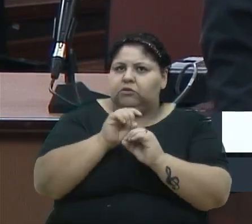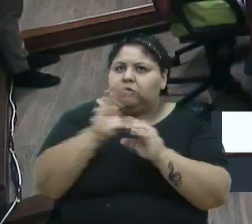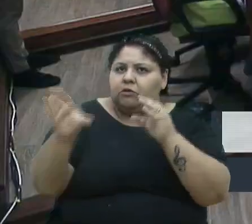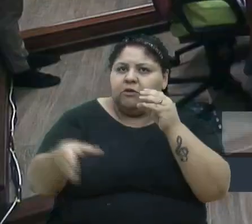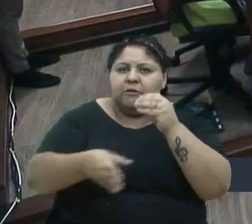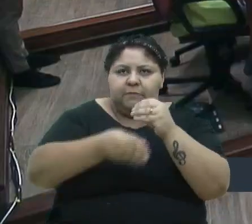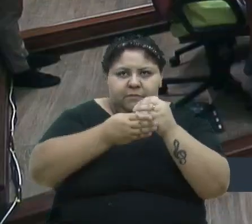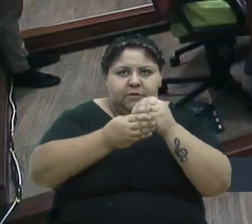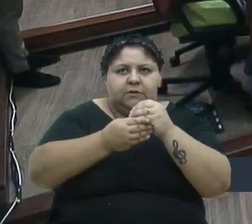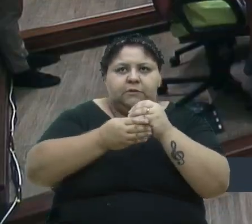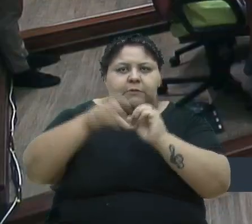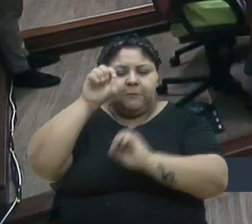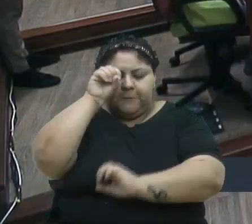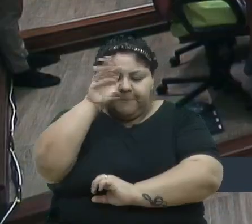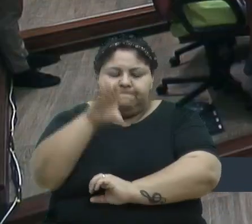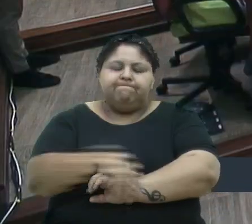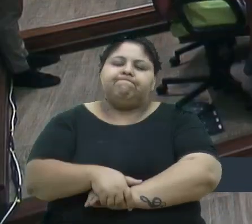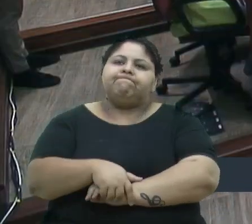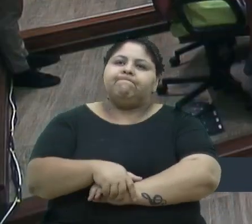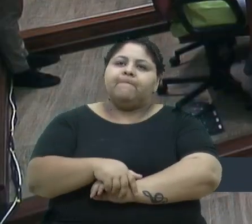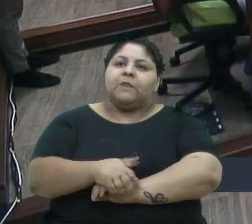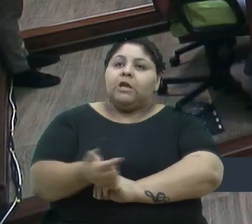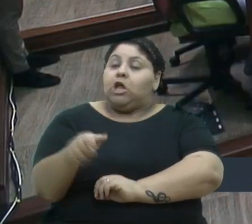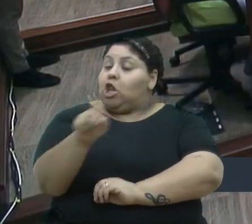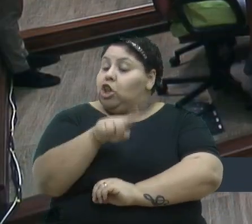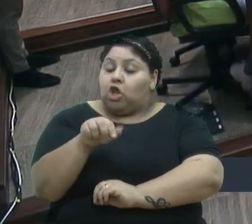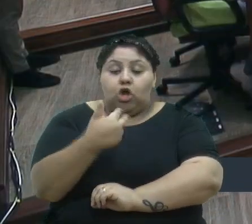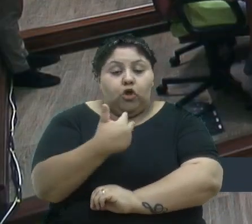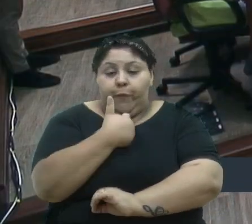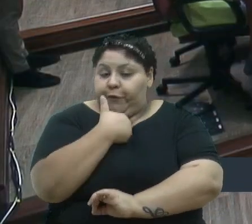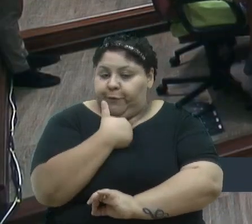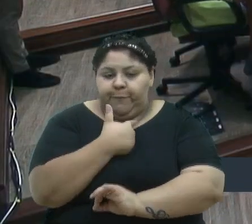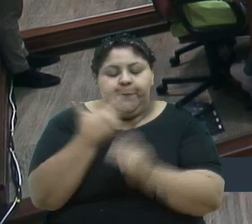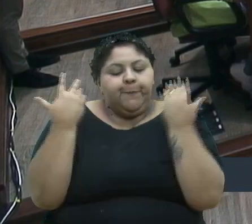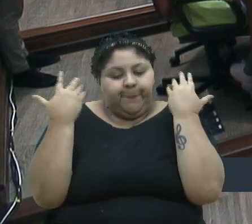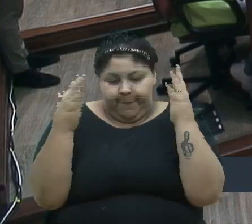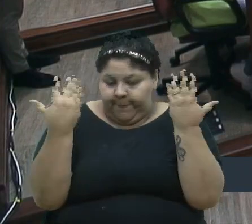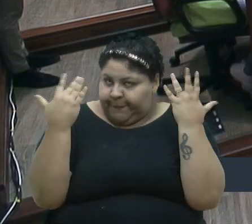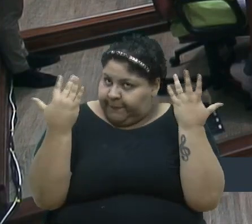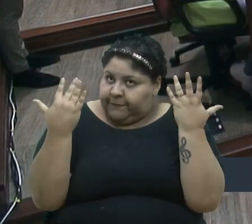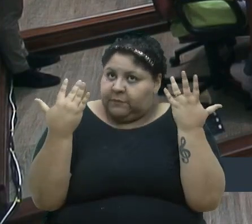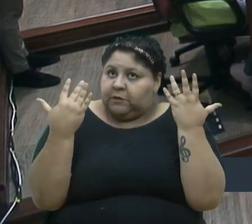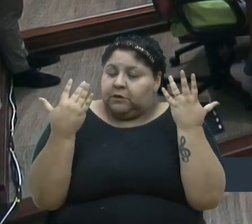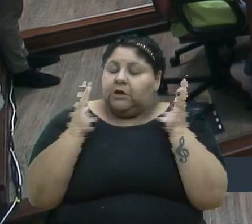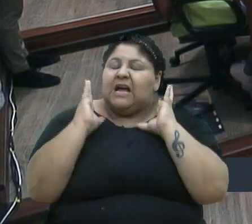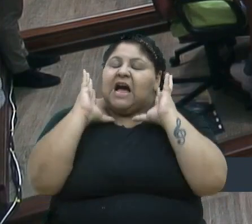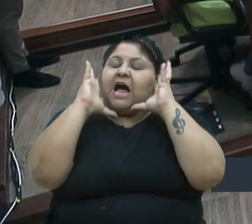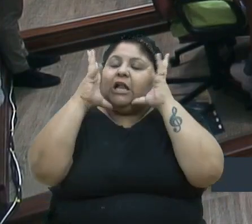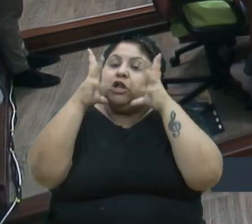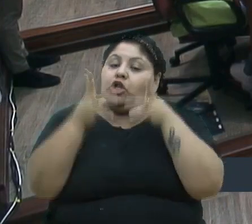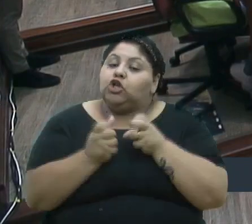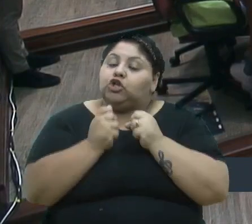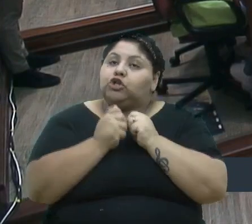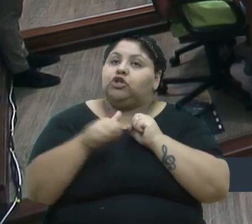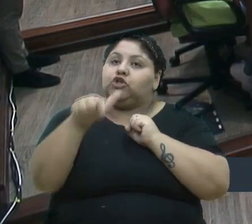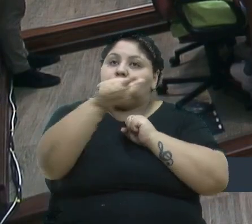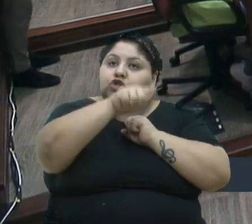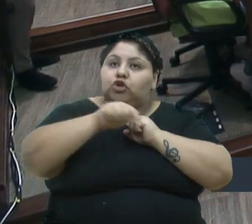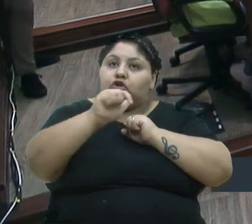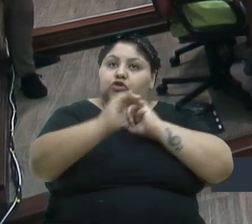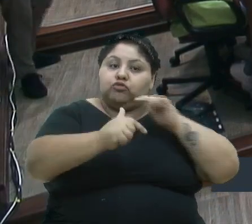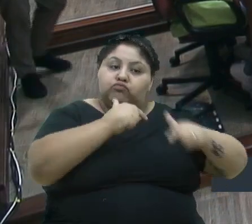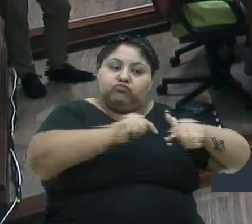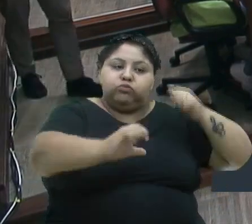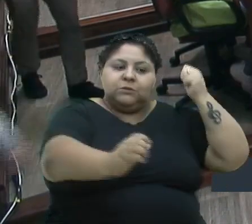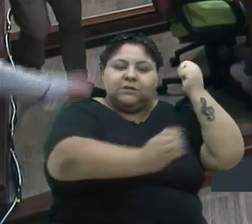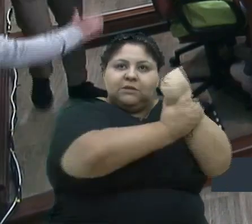Fiuza. Obrigado, então, vereador Bortola. Nós não poderíamos deixar de parabenizar também a todos os nossos operadores de